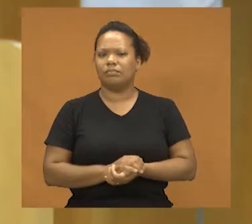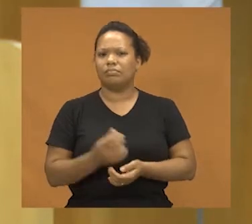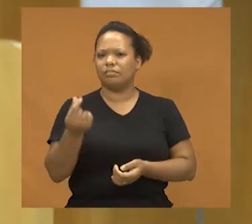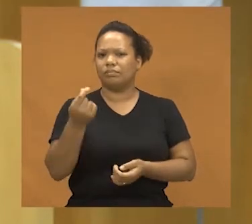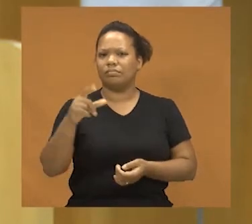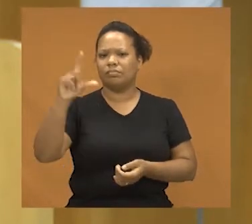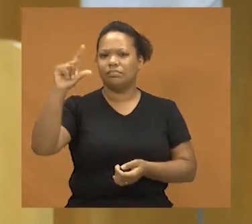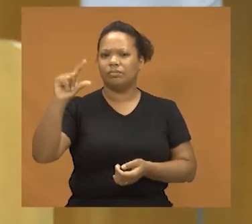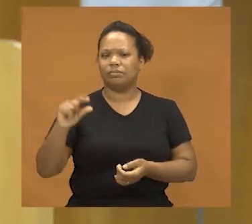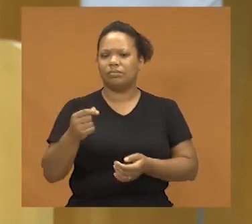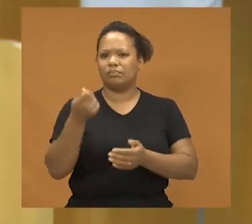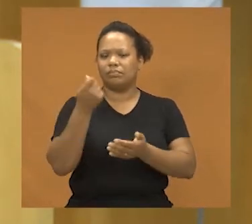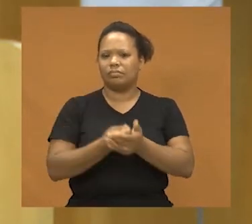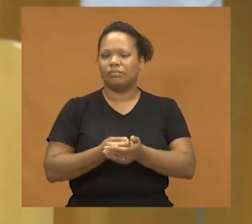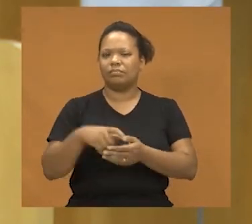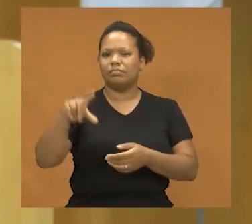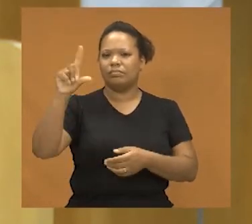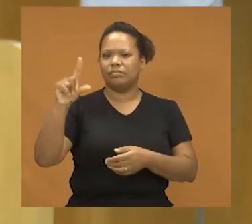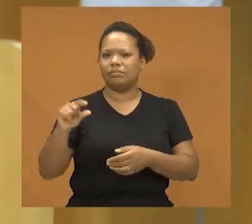gastando menos? Não é muito mais simples?